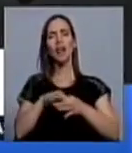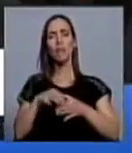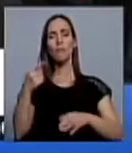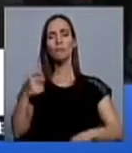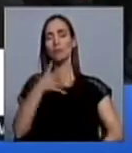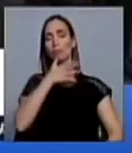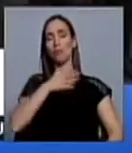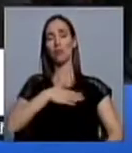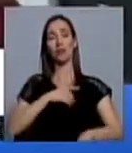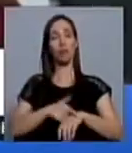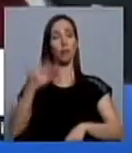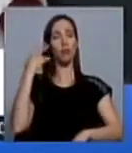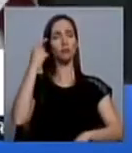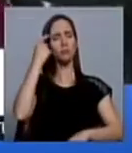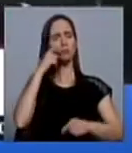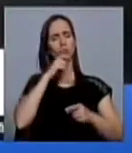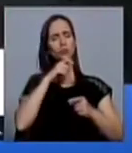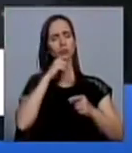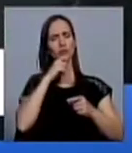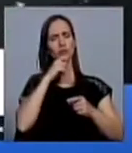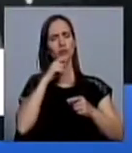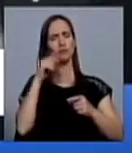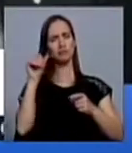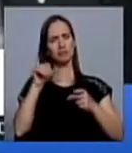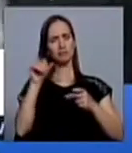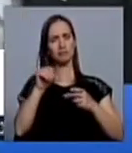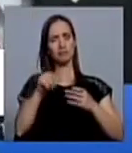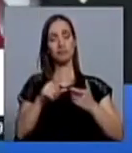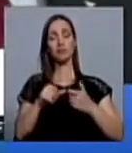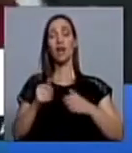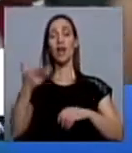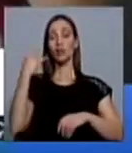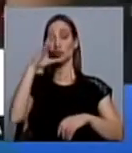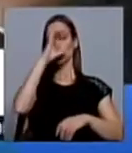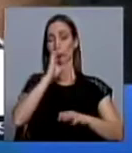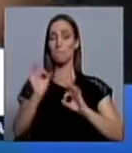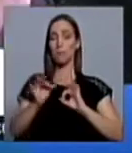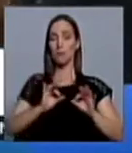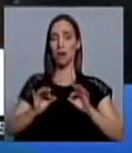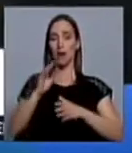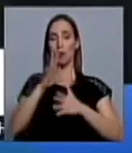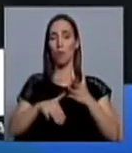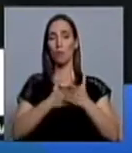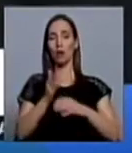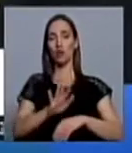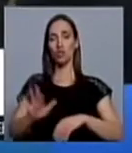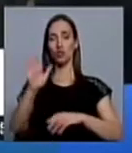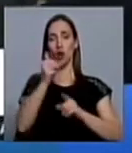e, portanto, numa altura em que até o governo estava a preparar, a ultimar a Estratégia Nacional de Combate à